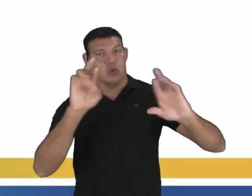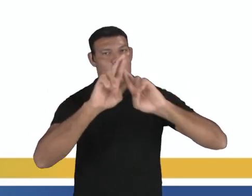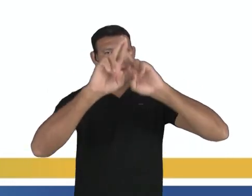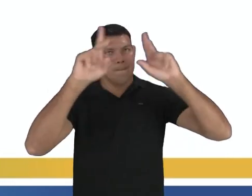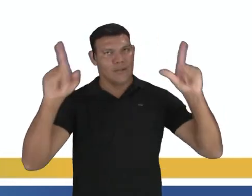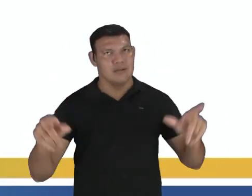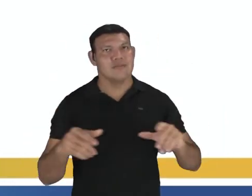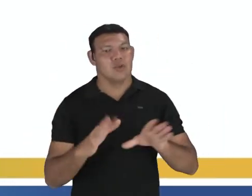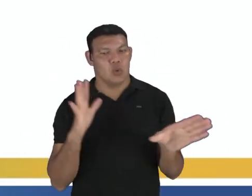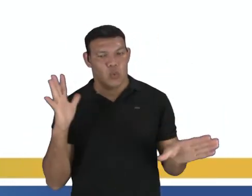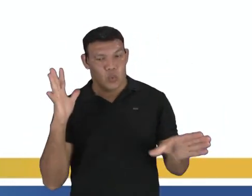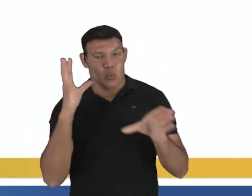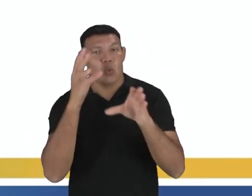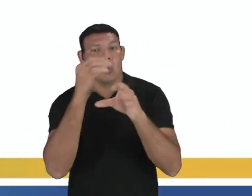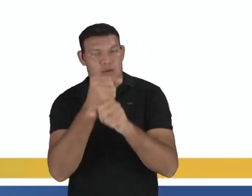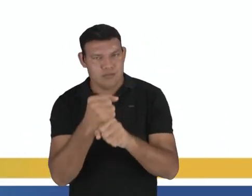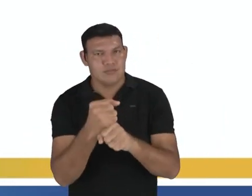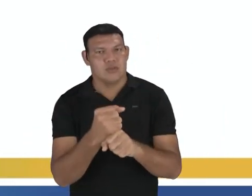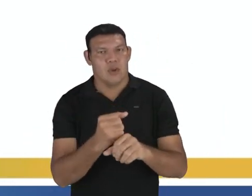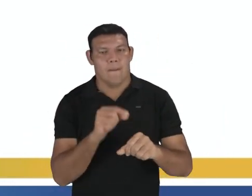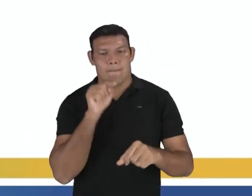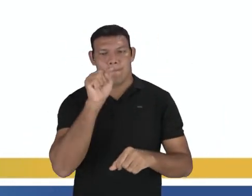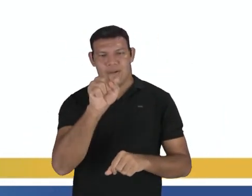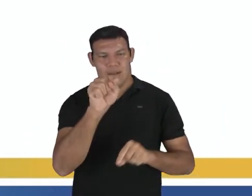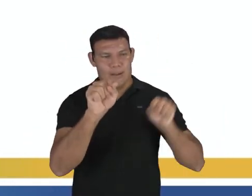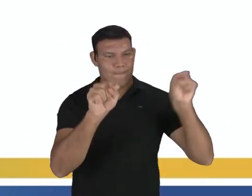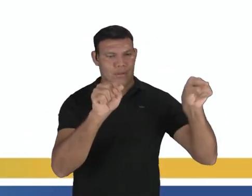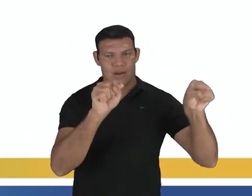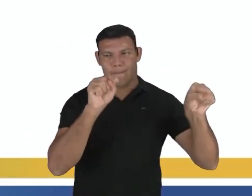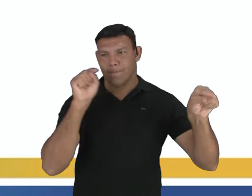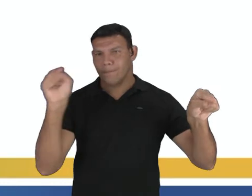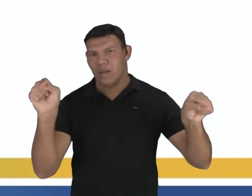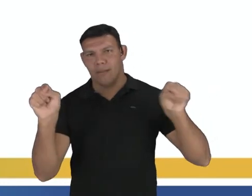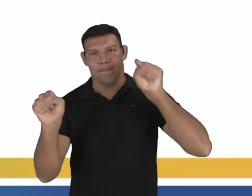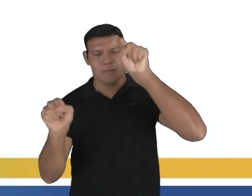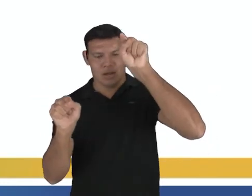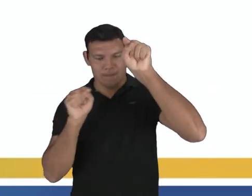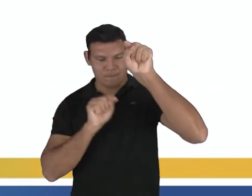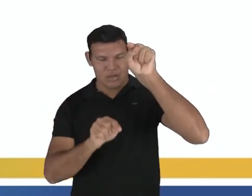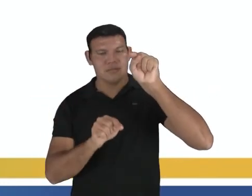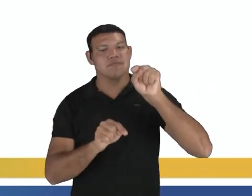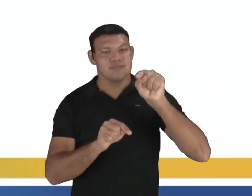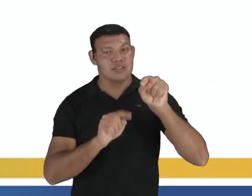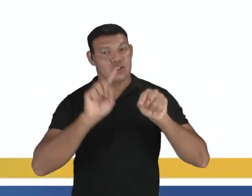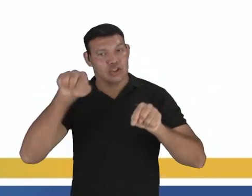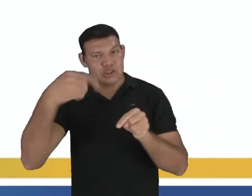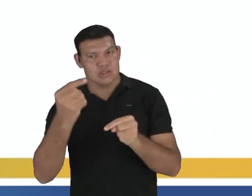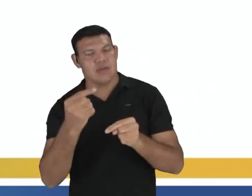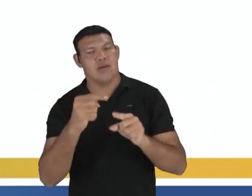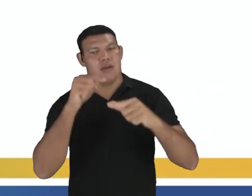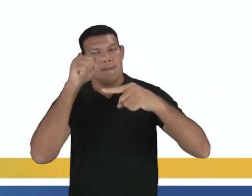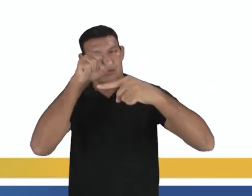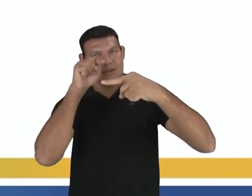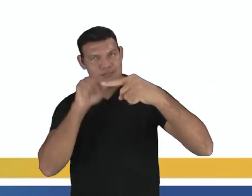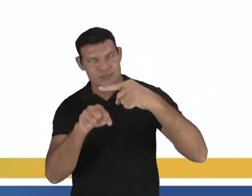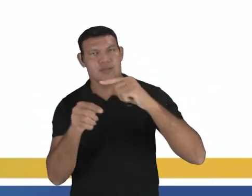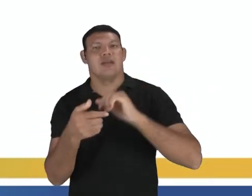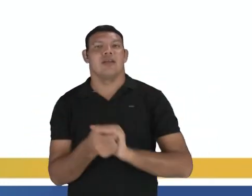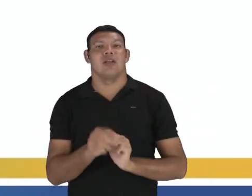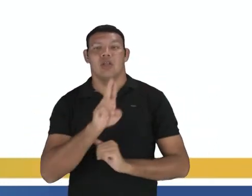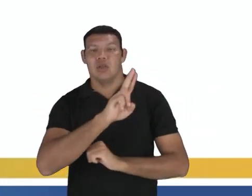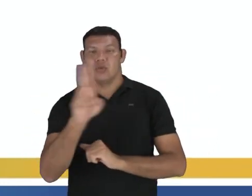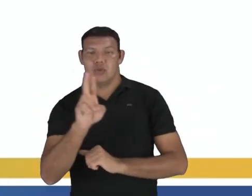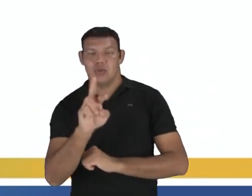raio seria um raio médio. Seria eu somar vários pontos, depois dividir, eu vou obter um valor somente para o raio, eu vou chamar de